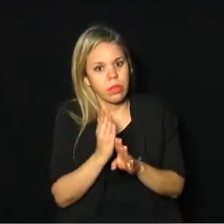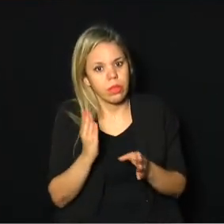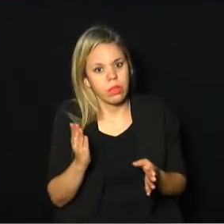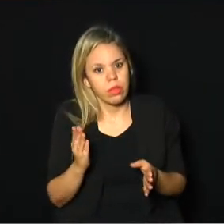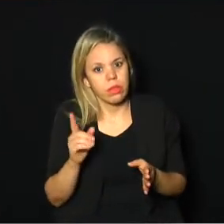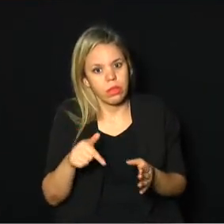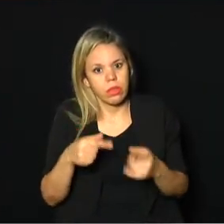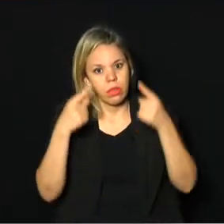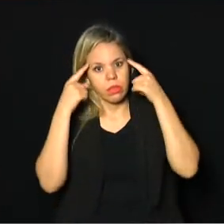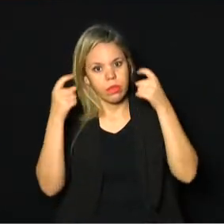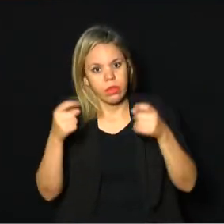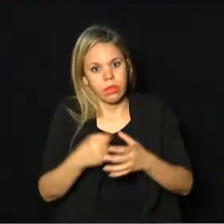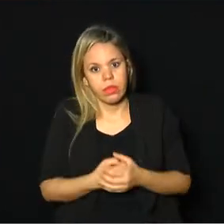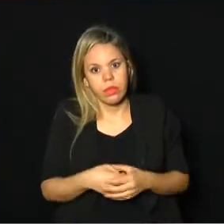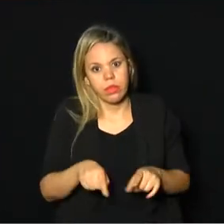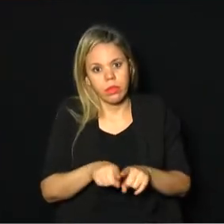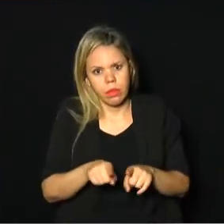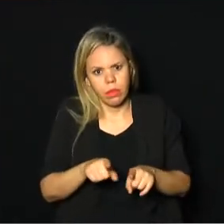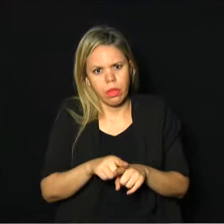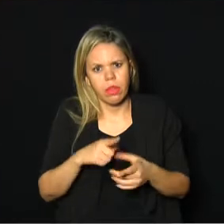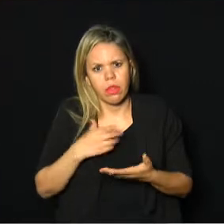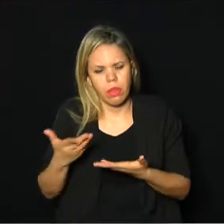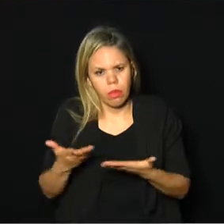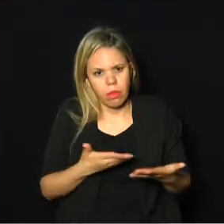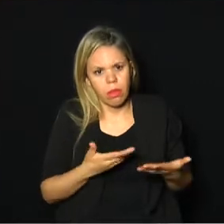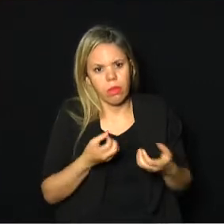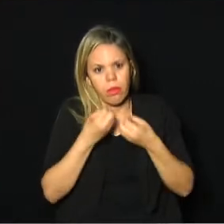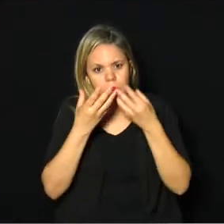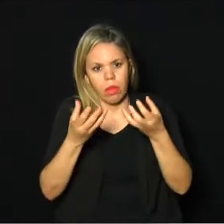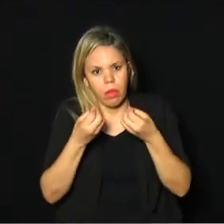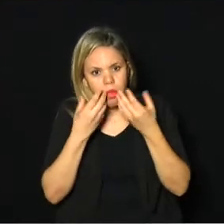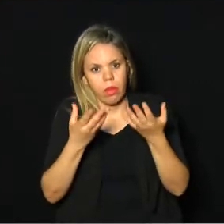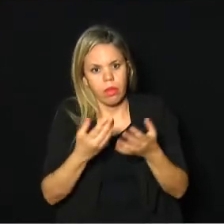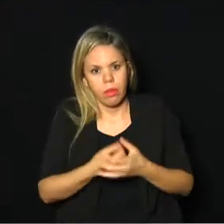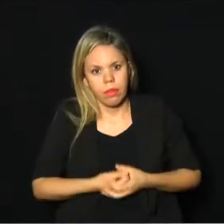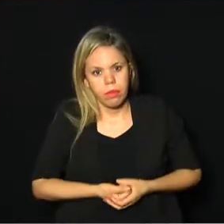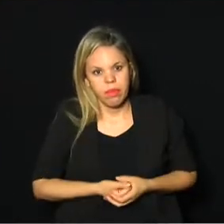essas violências. Também temos recebido relatos de